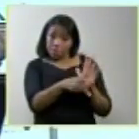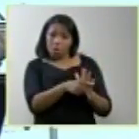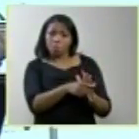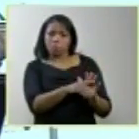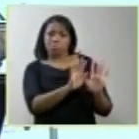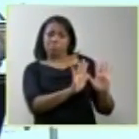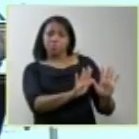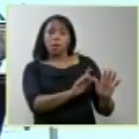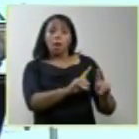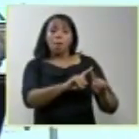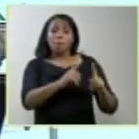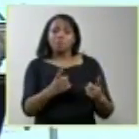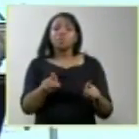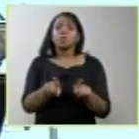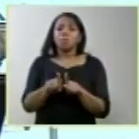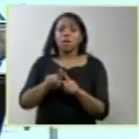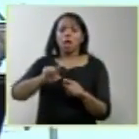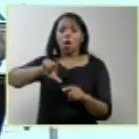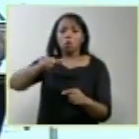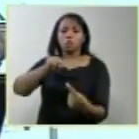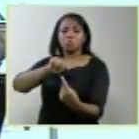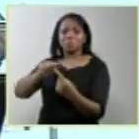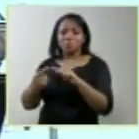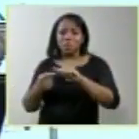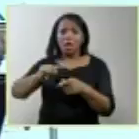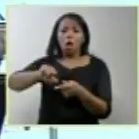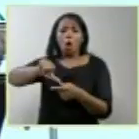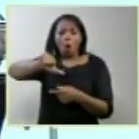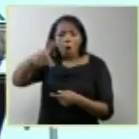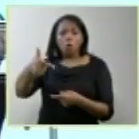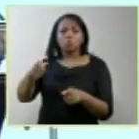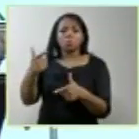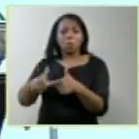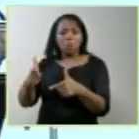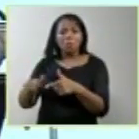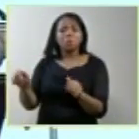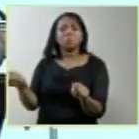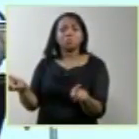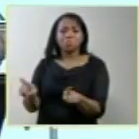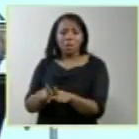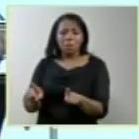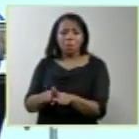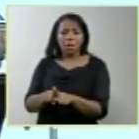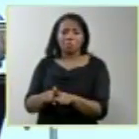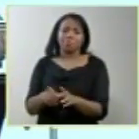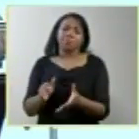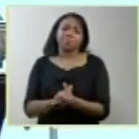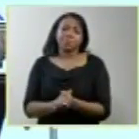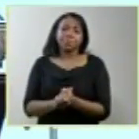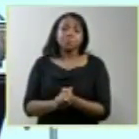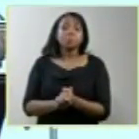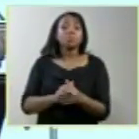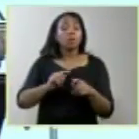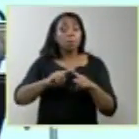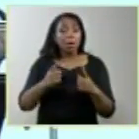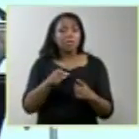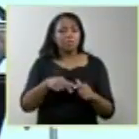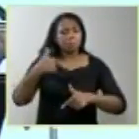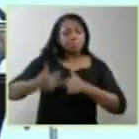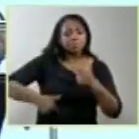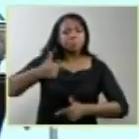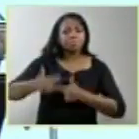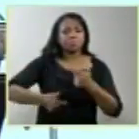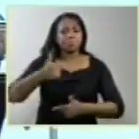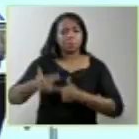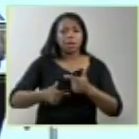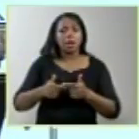37,2% são associados a outras malformações. É muito comum a presença de outras malformações. Entre elas, no mesmo trabalho,